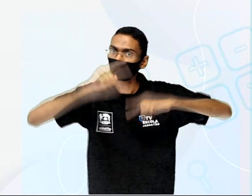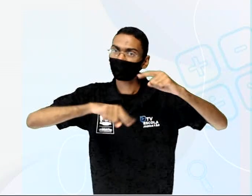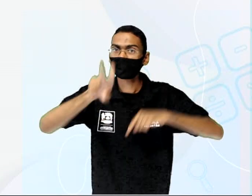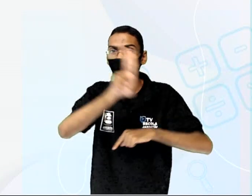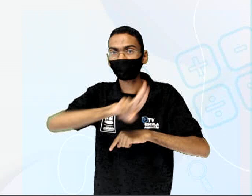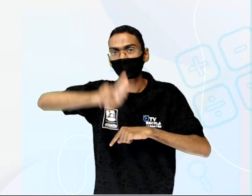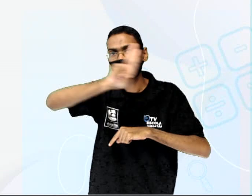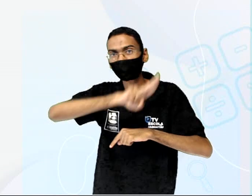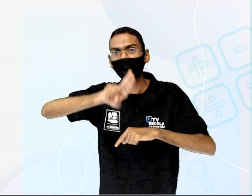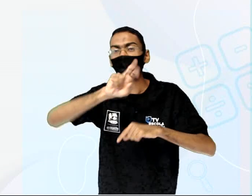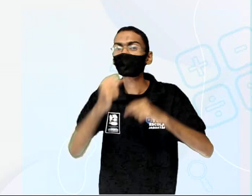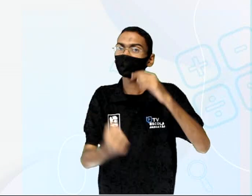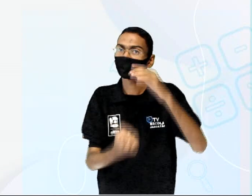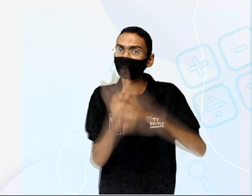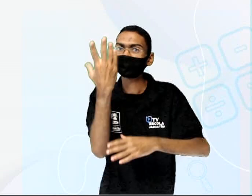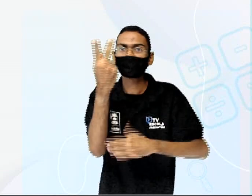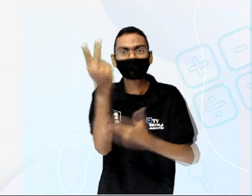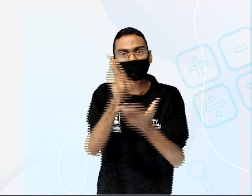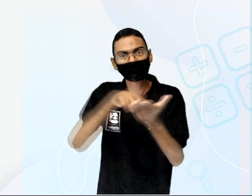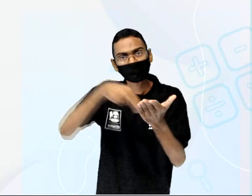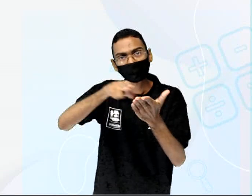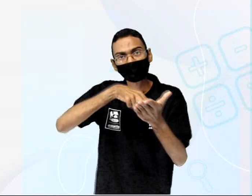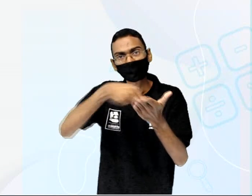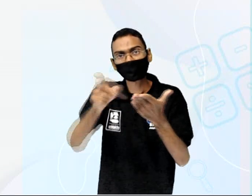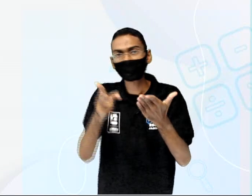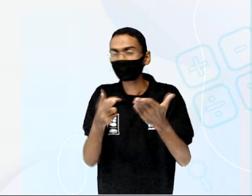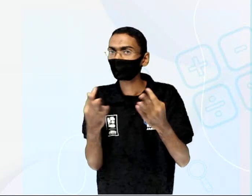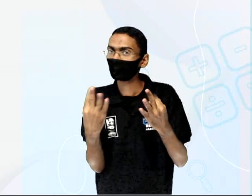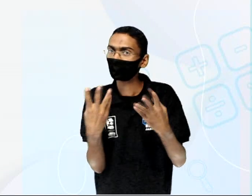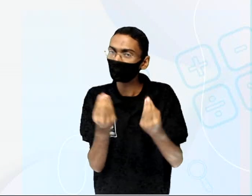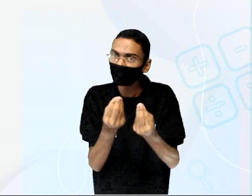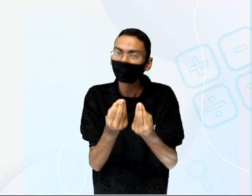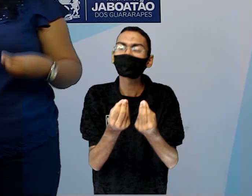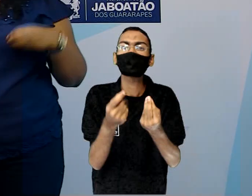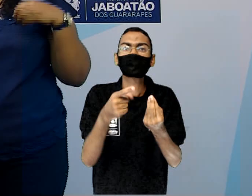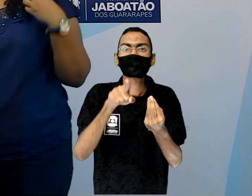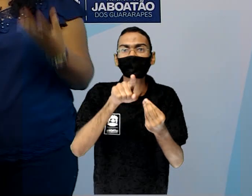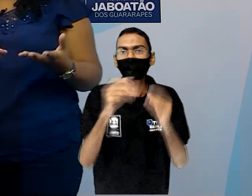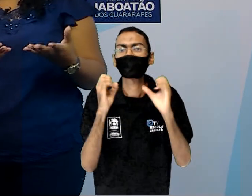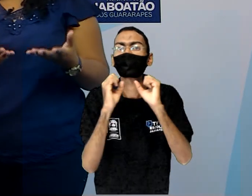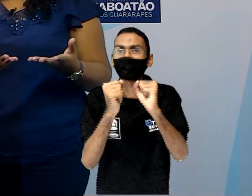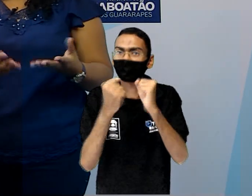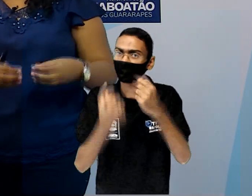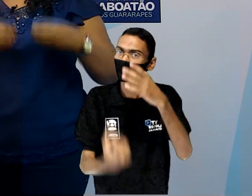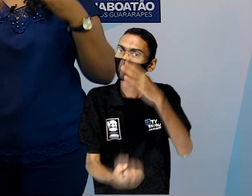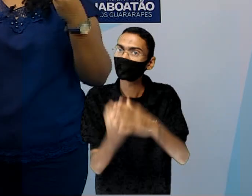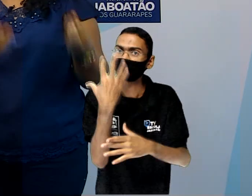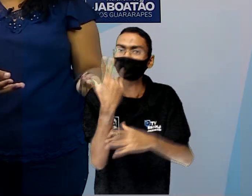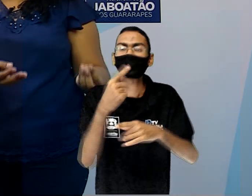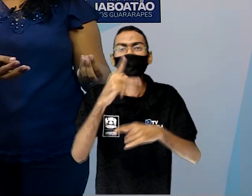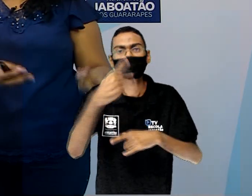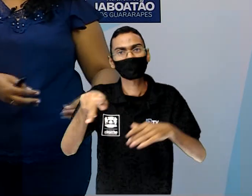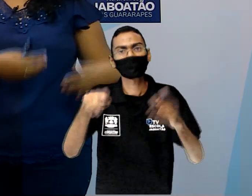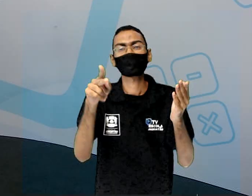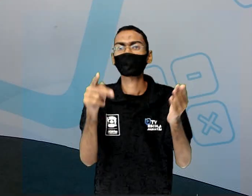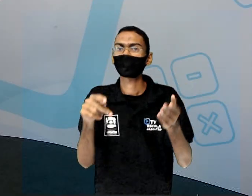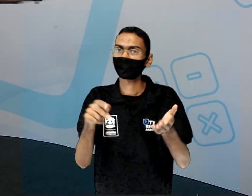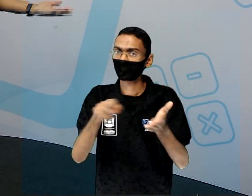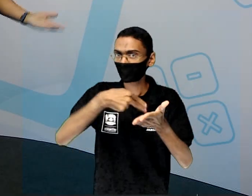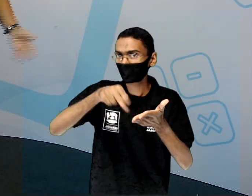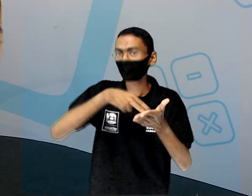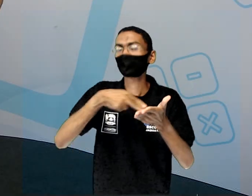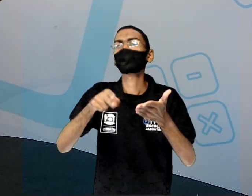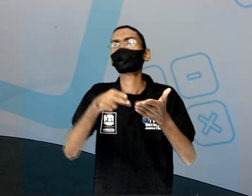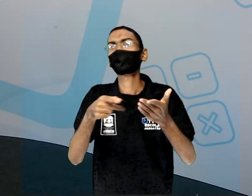para produzir essa tinta. Então, tudo isso de forma que você vai poder produzir a sua tinta e a partir